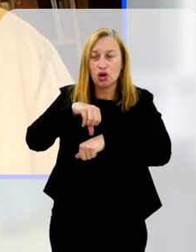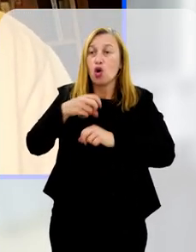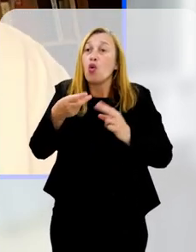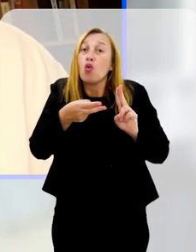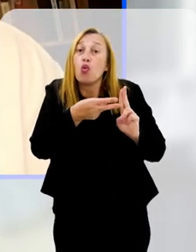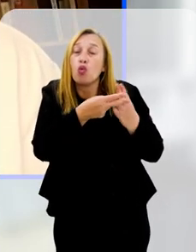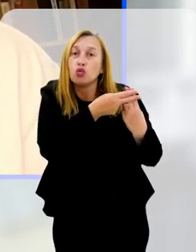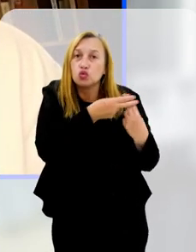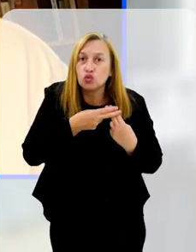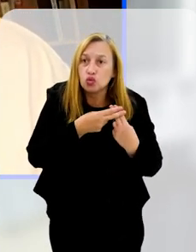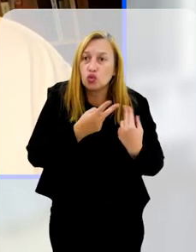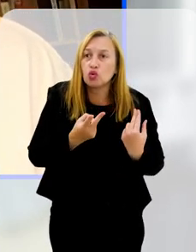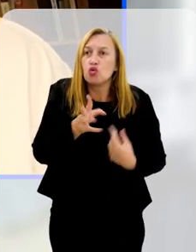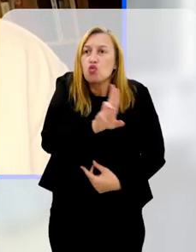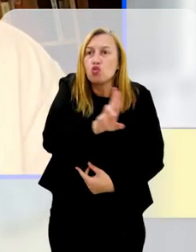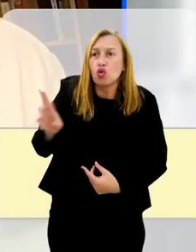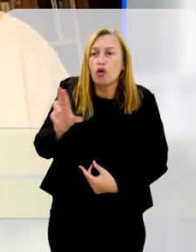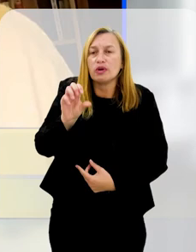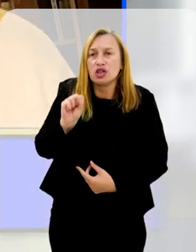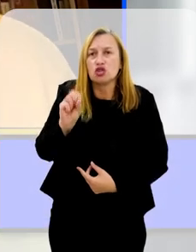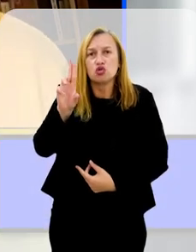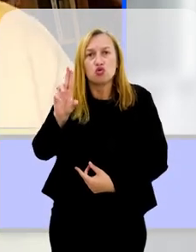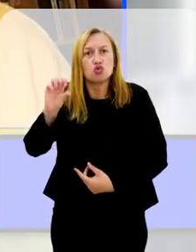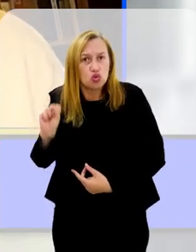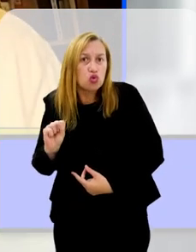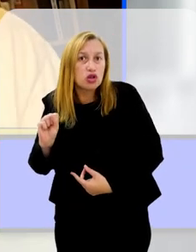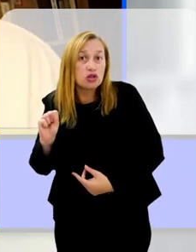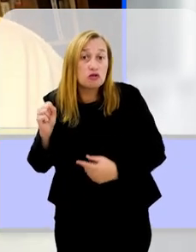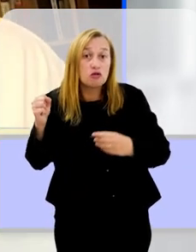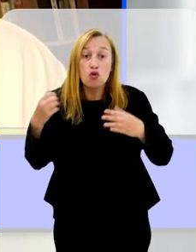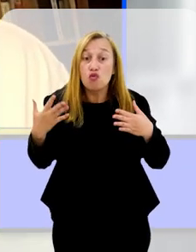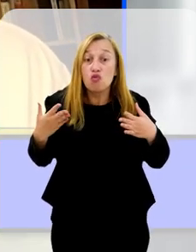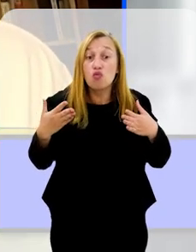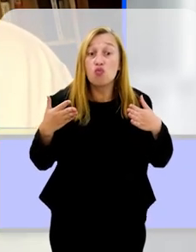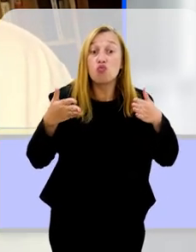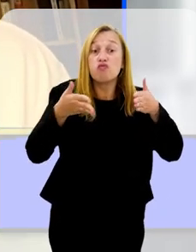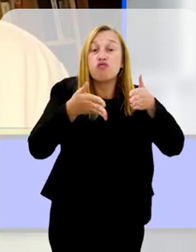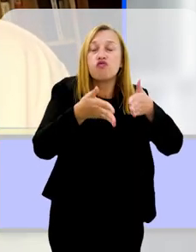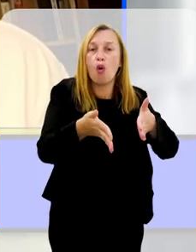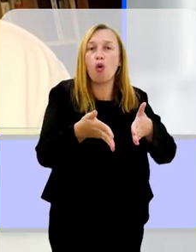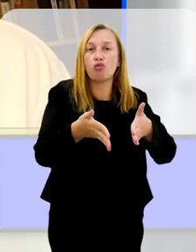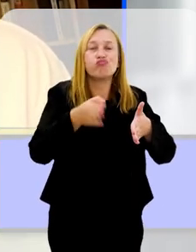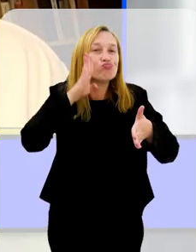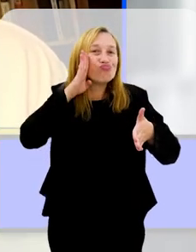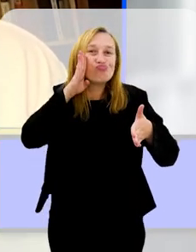SUS ganhou o nome SUS, né, ganhou uma projeção,